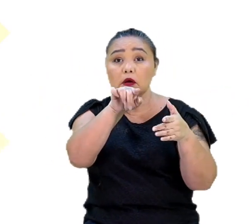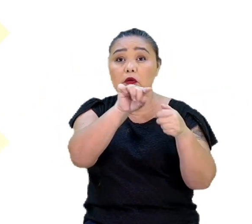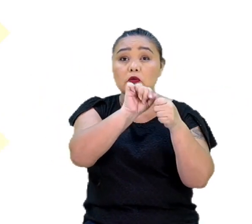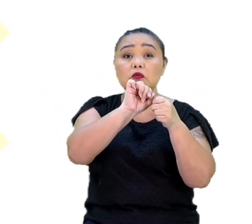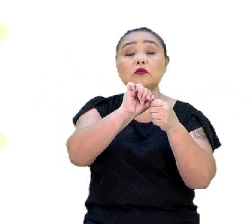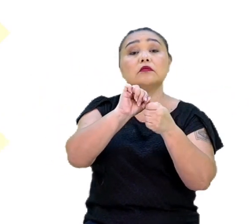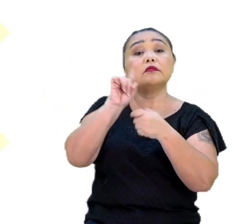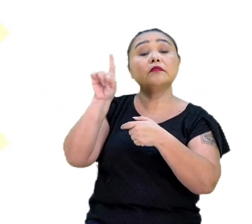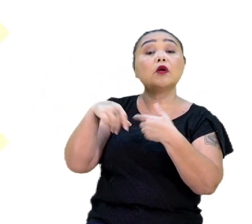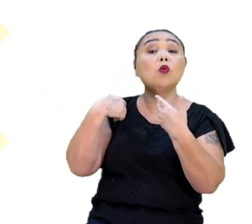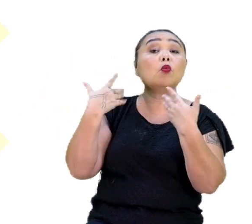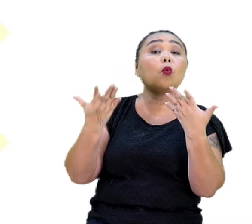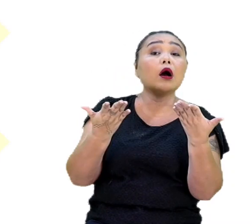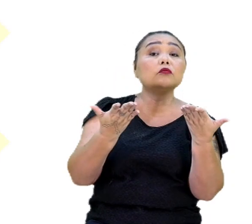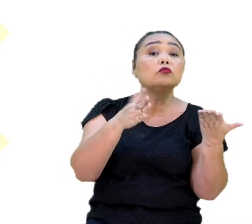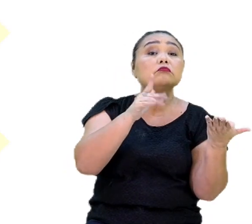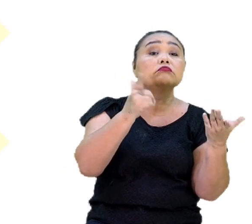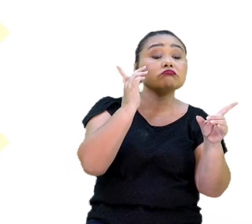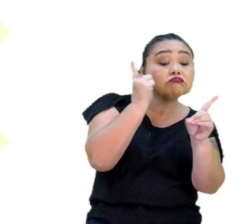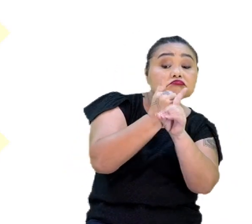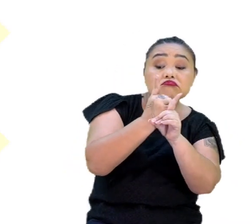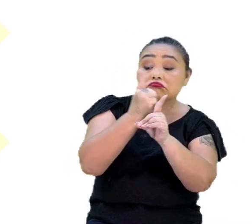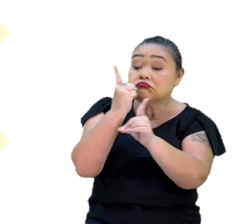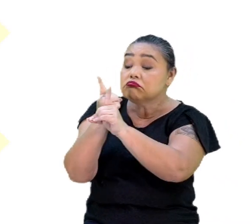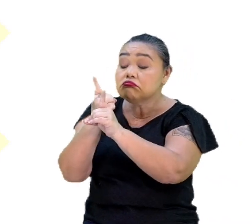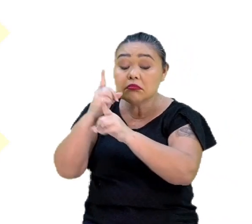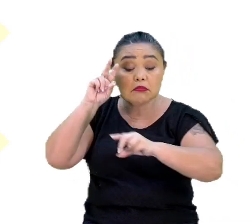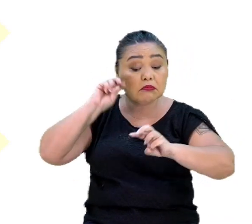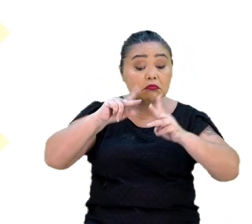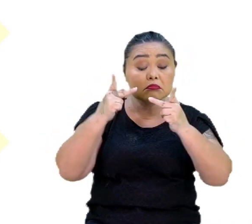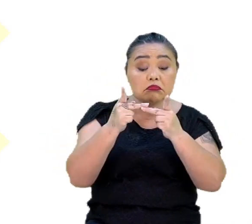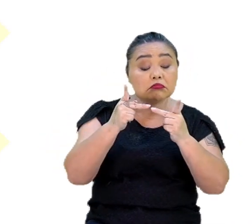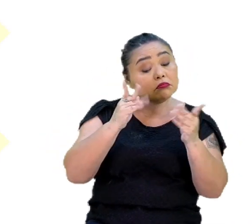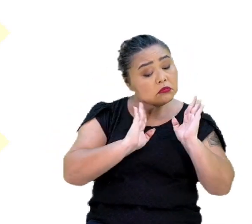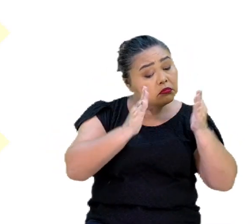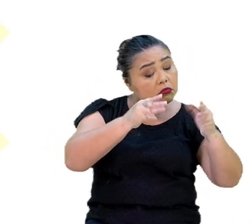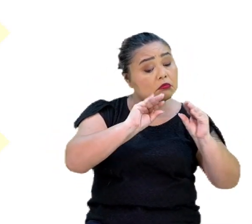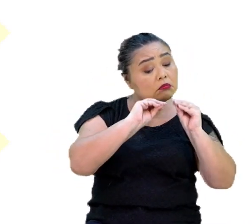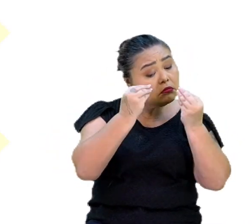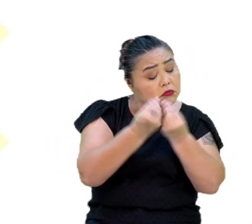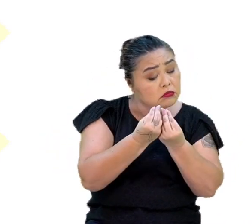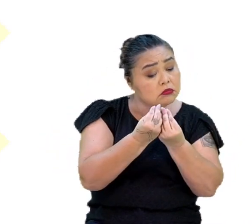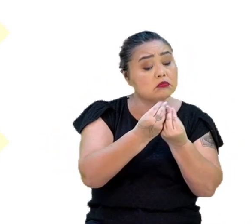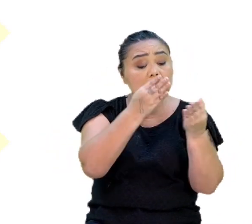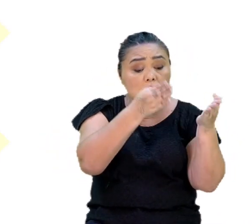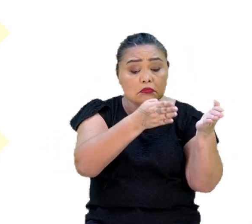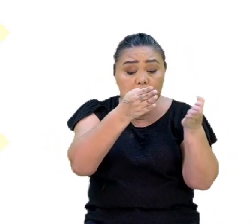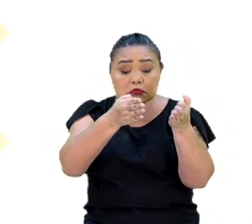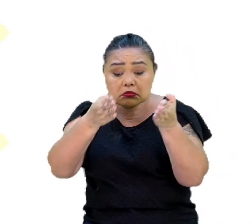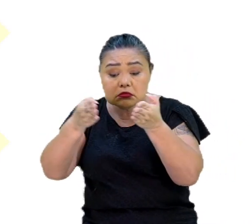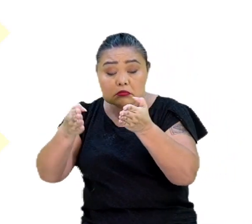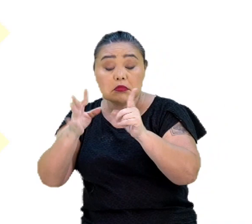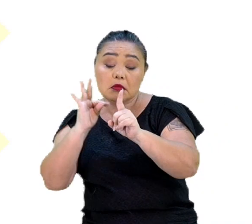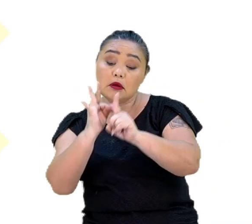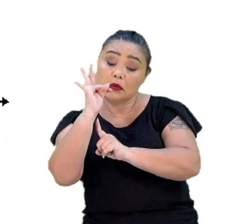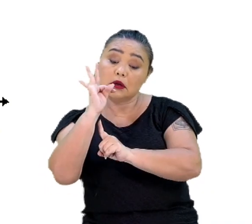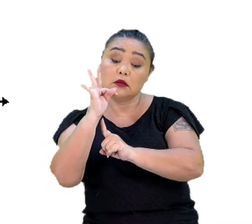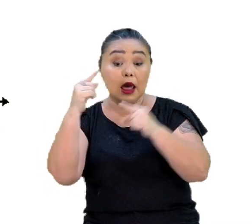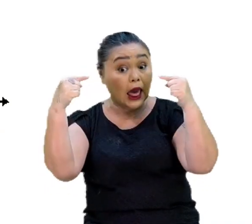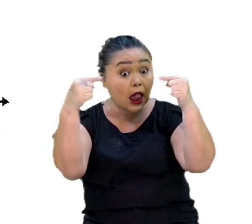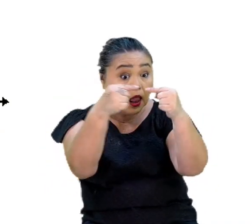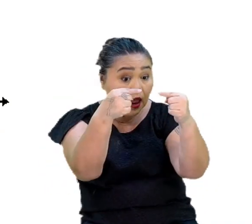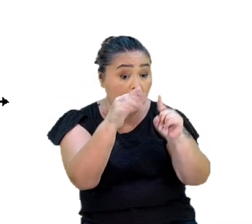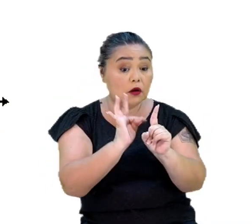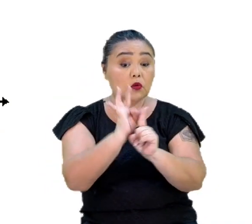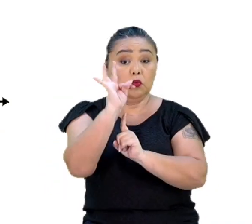fusão, em qual estado da matéria determinada substância vai estar em determinada temperatura.